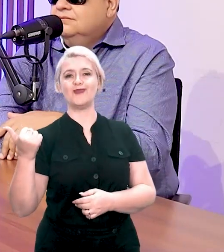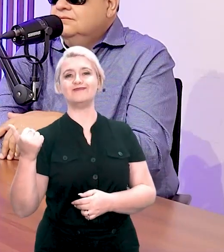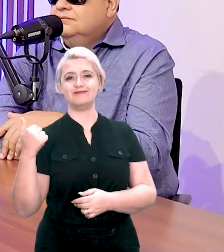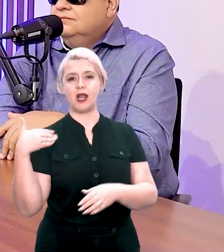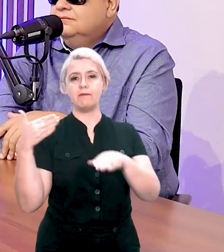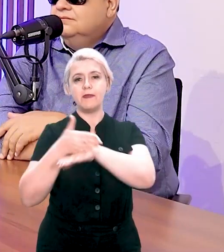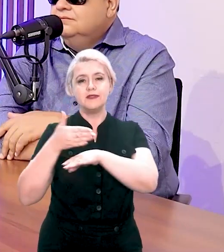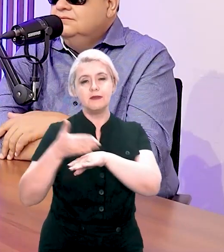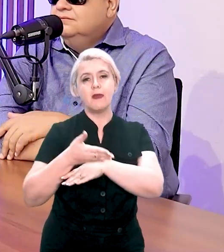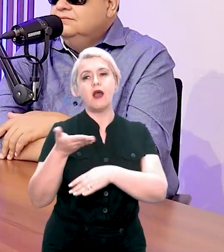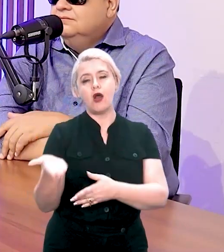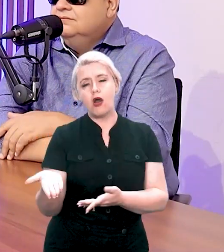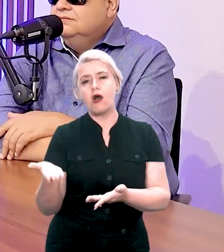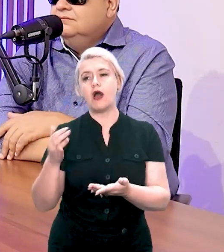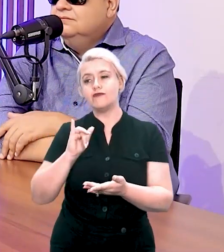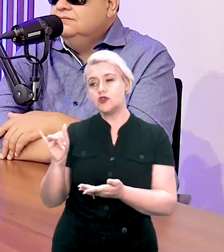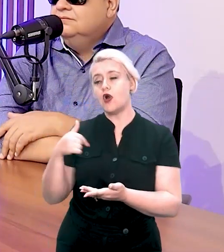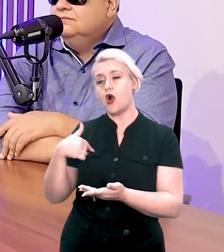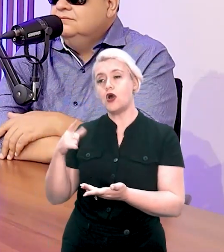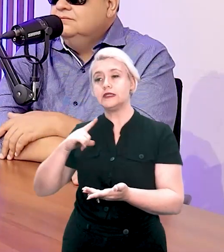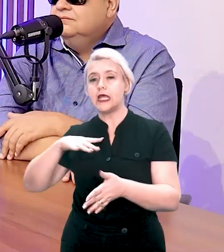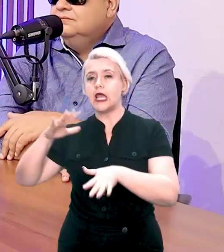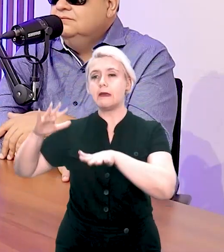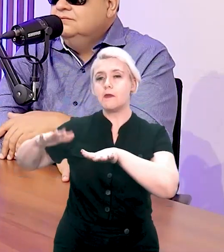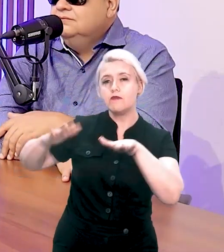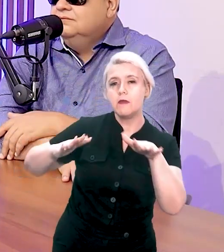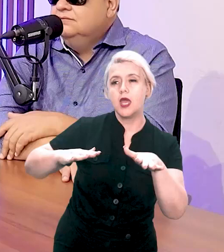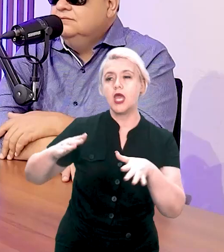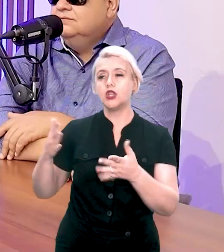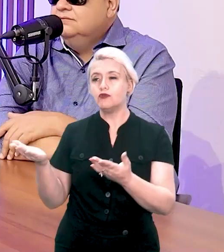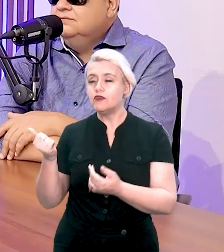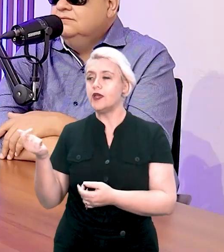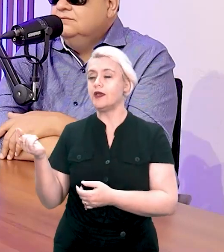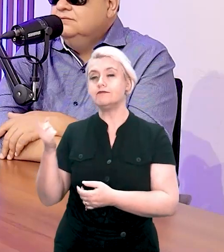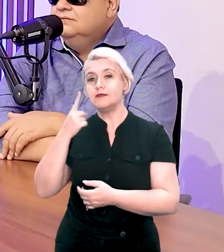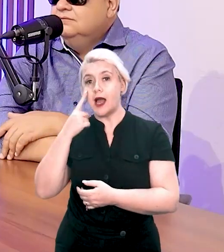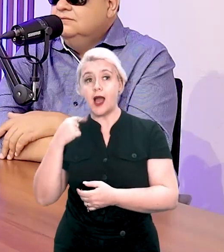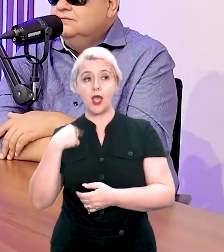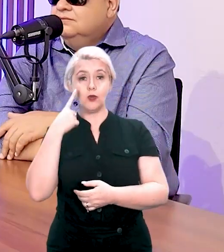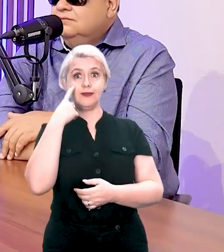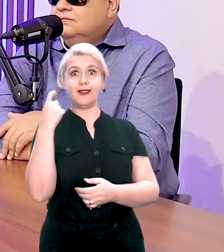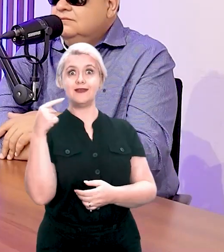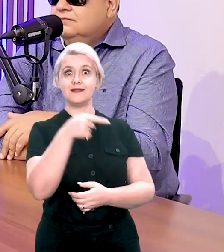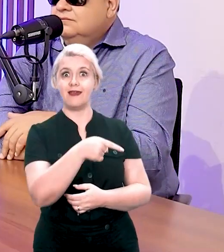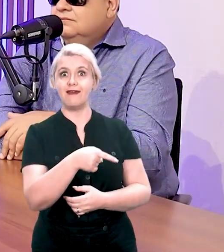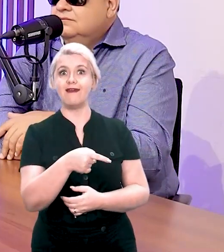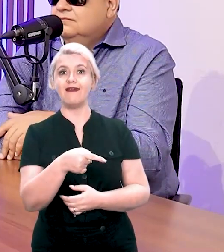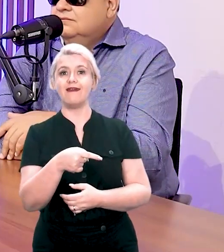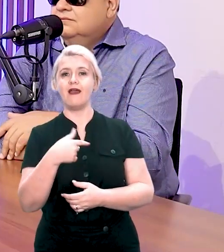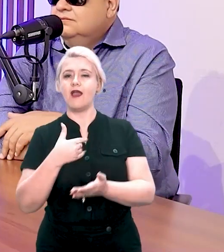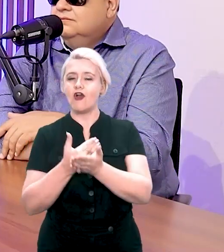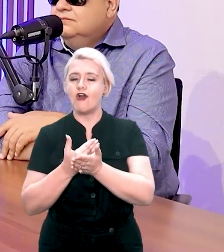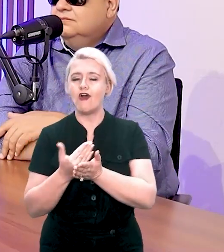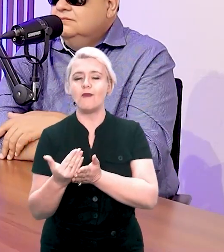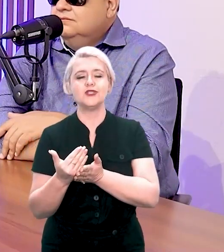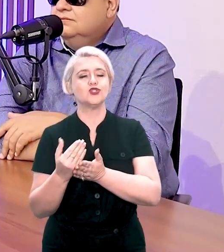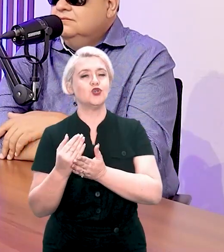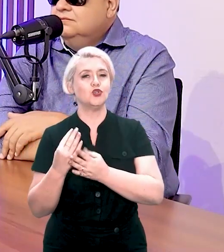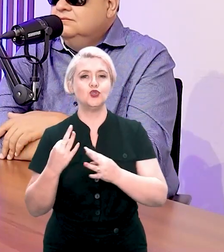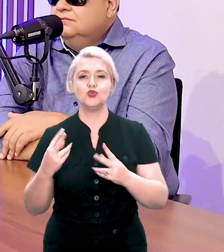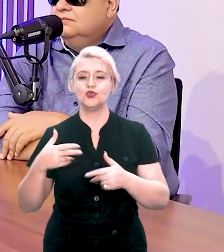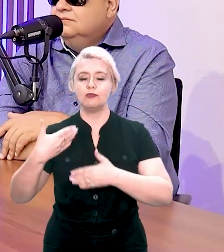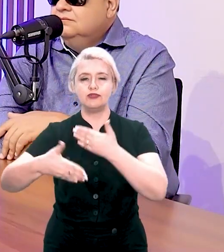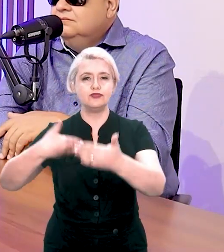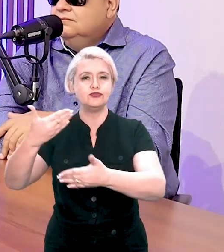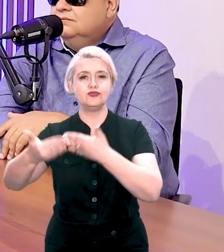olha, estamos num movimento e tal, e quando eu me interessei por aquilo, cara, ali começou e dali não